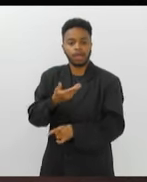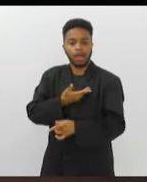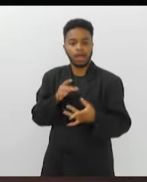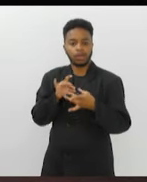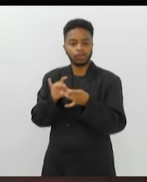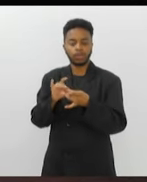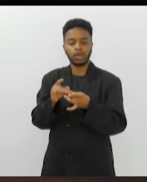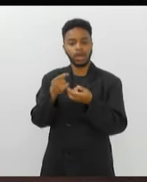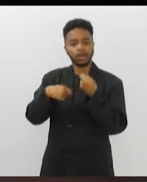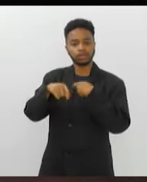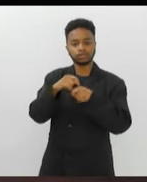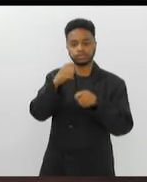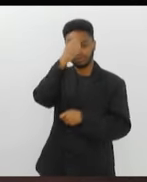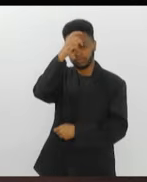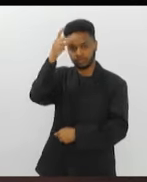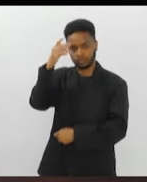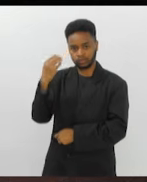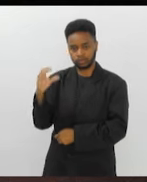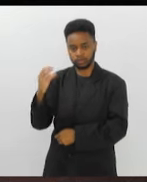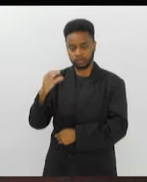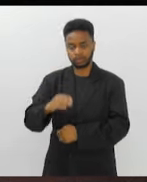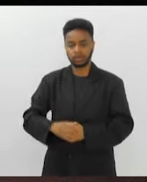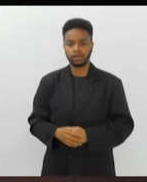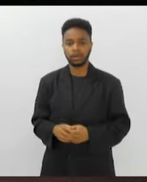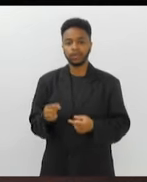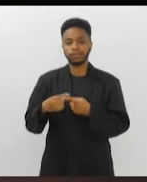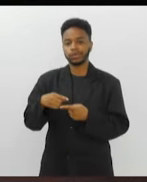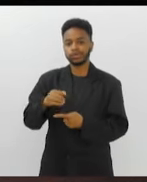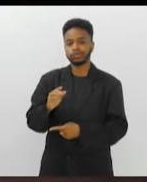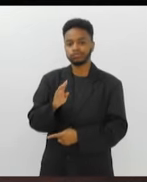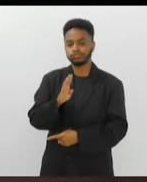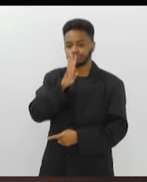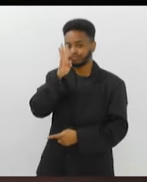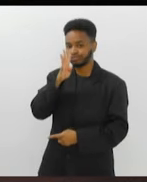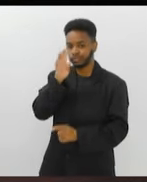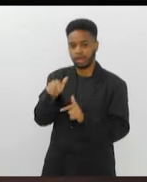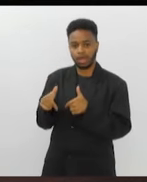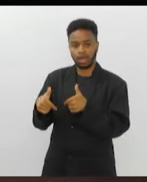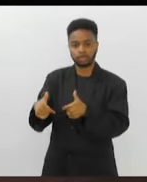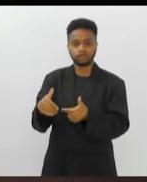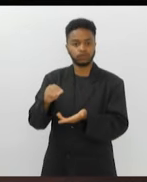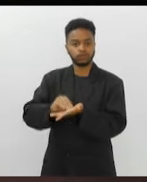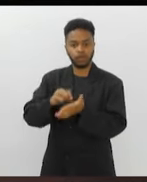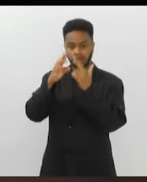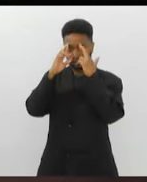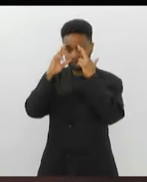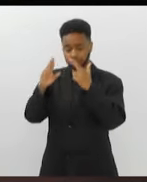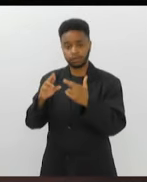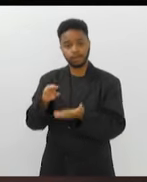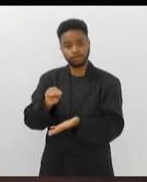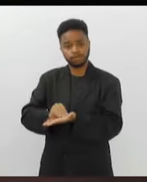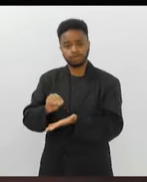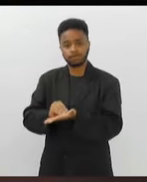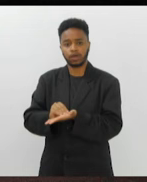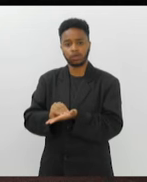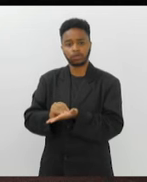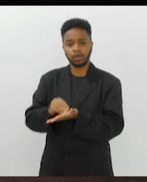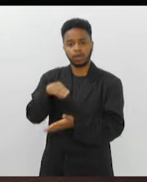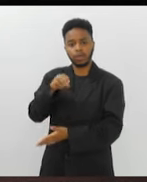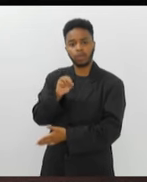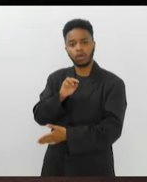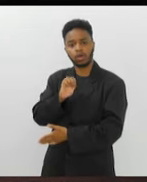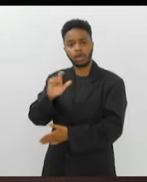administram a Prefeitura de Niterói, com total descaso, com total desrespeito, com total falta de moralidade